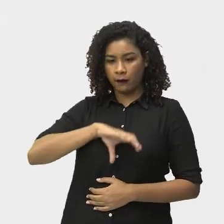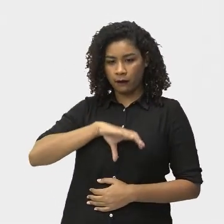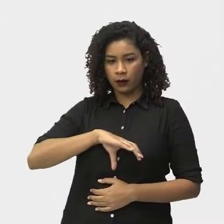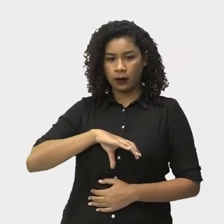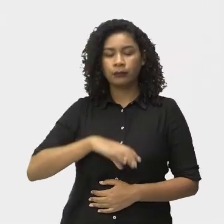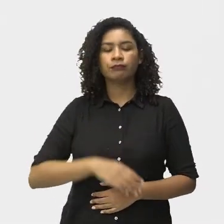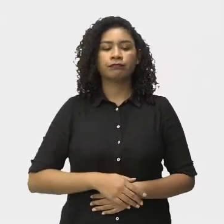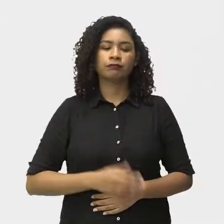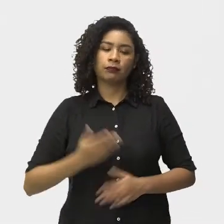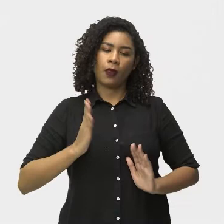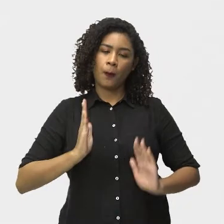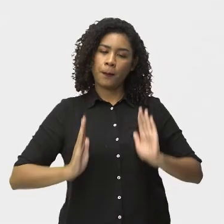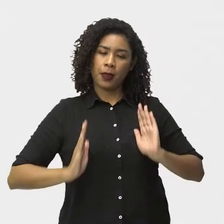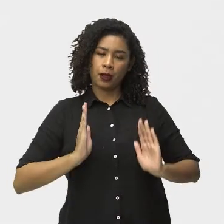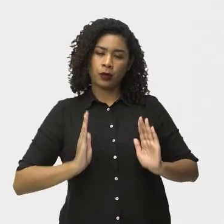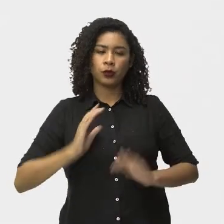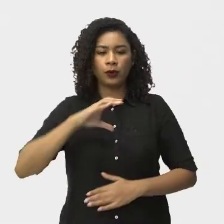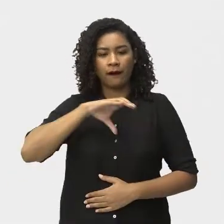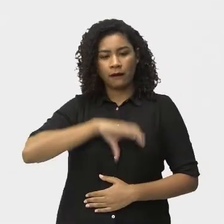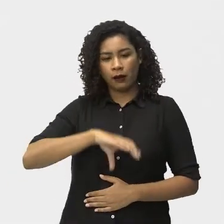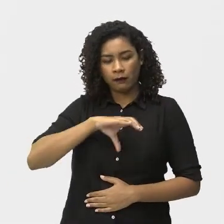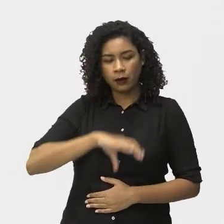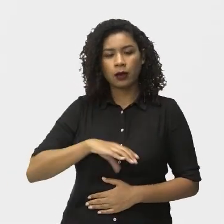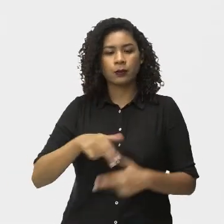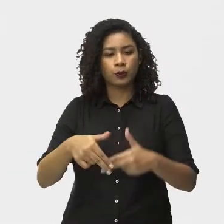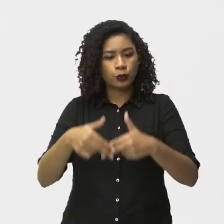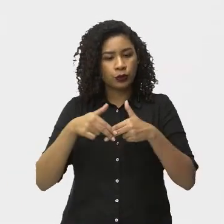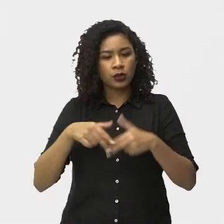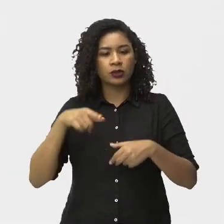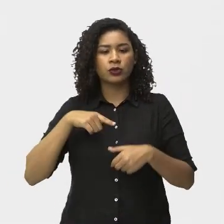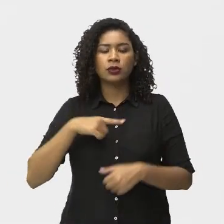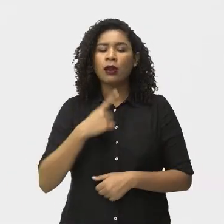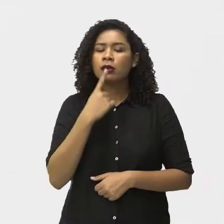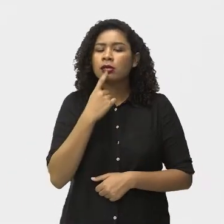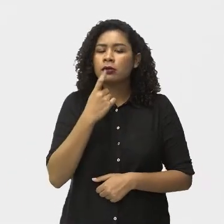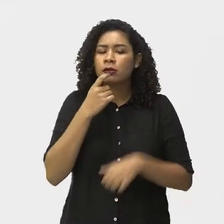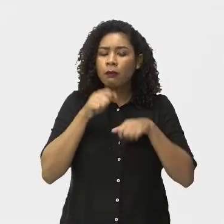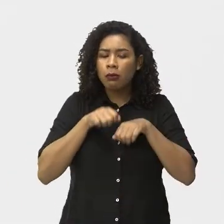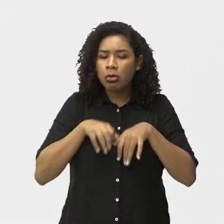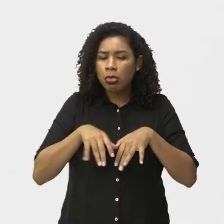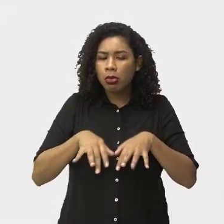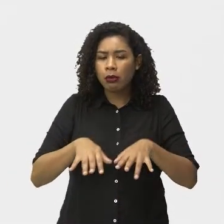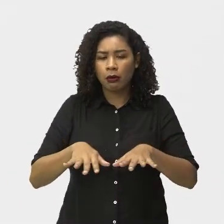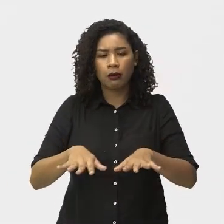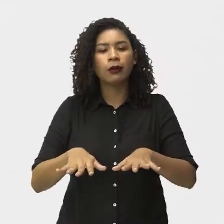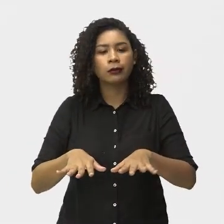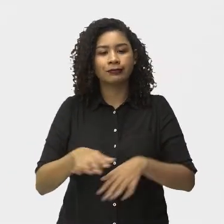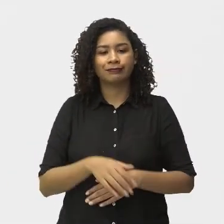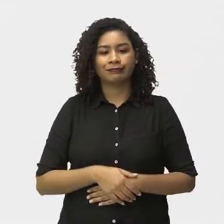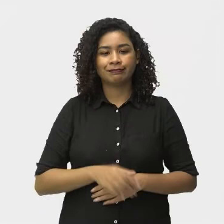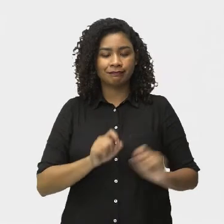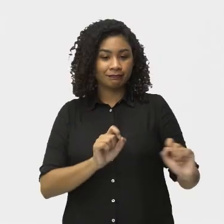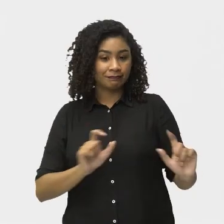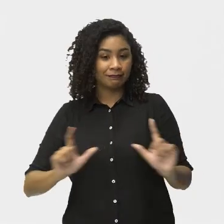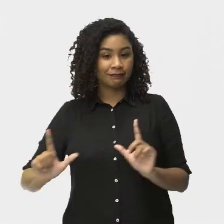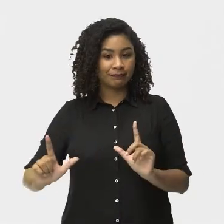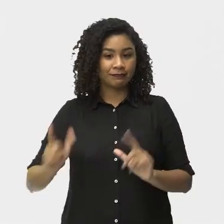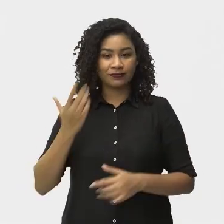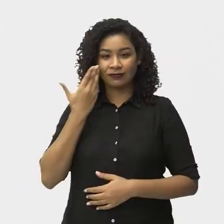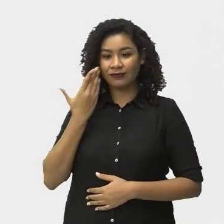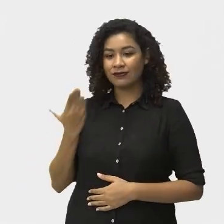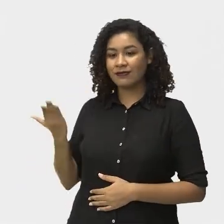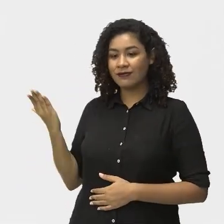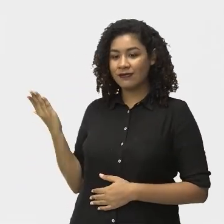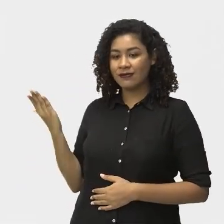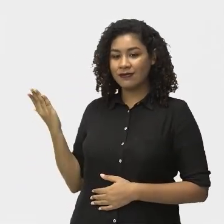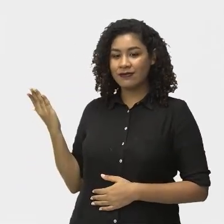no seu período ali da menstruação. E aí acontece o sangramento, né, pelo canal vaginal, como a gente observa na próxima imagem. Olha aí, então,